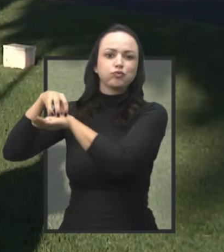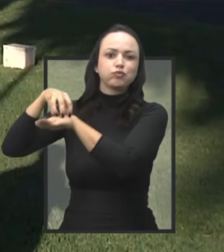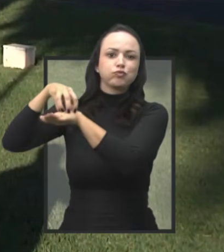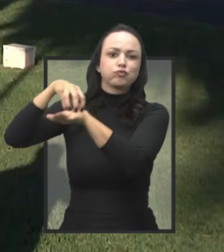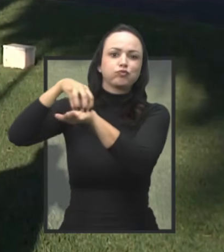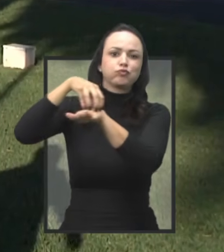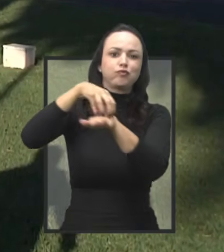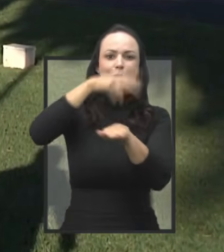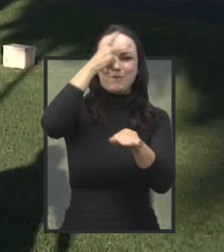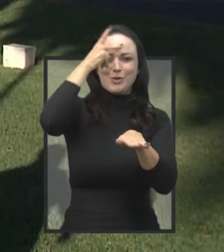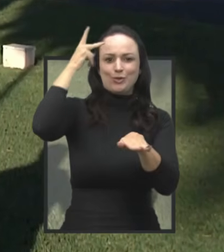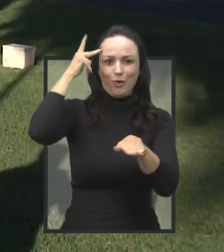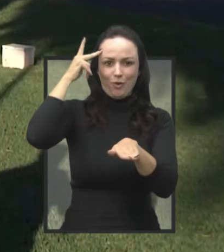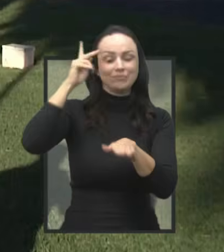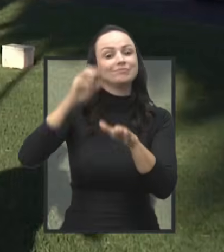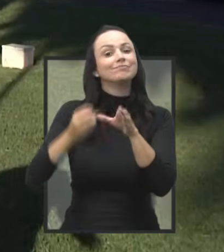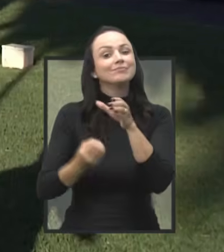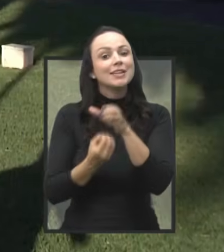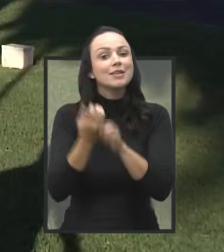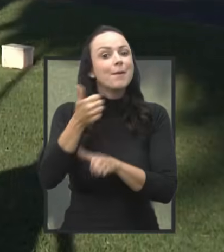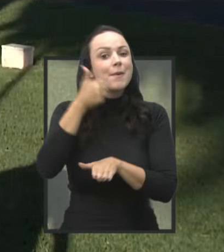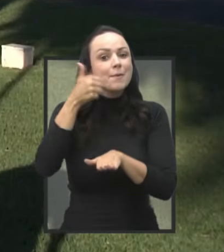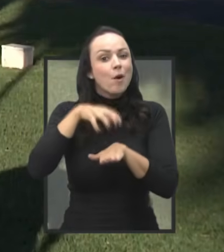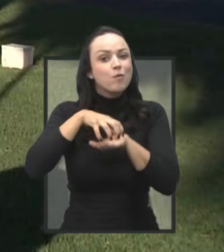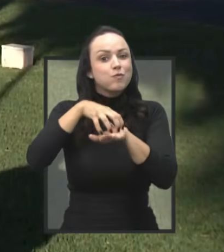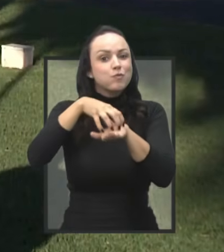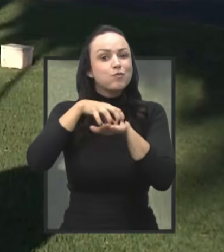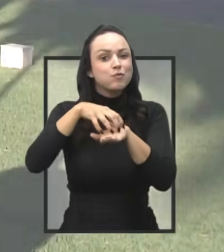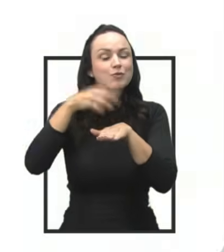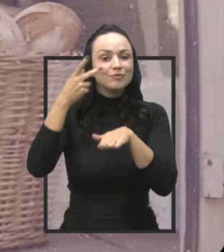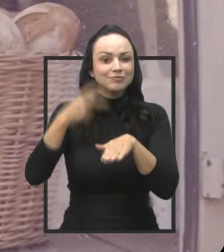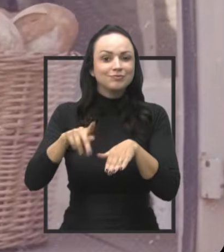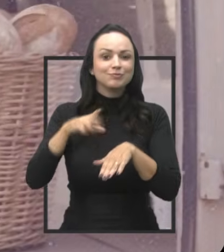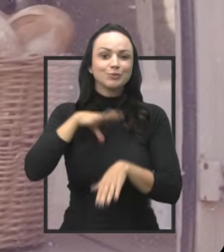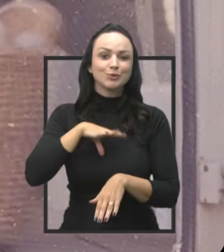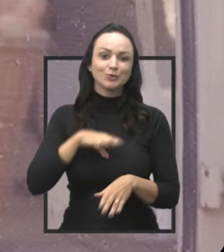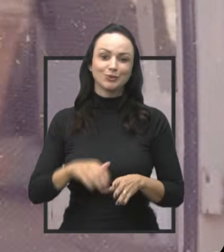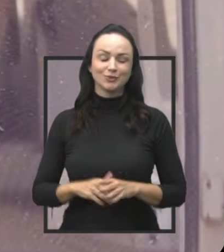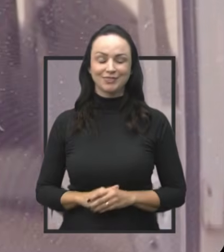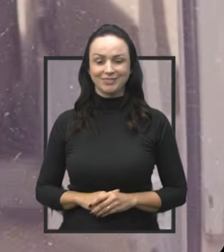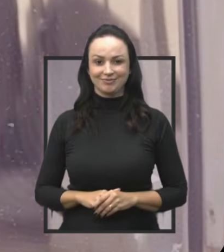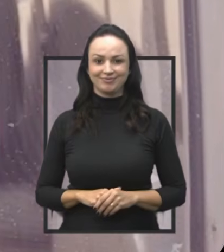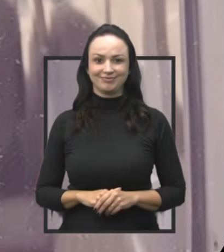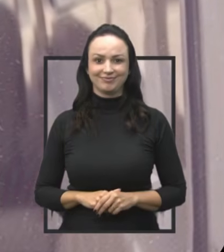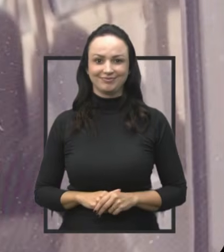pessoas. Nascia assim o primeiro transporte coletivo de Potunduva.